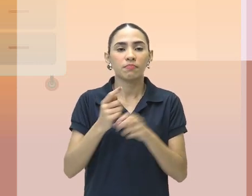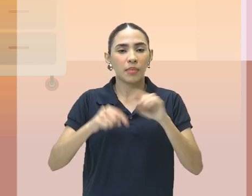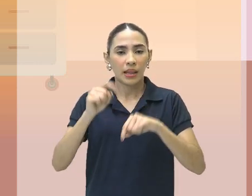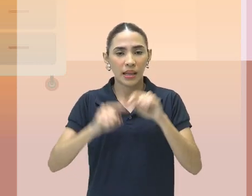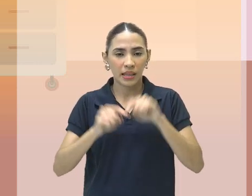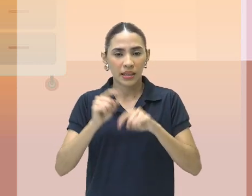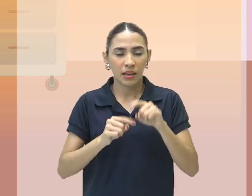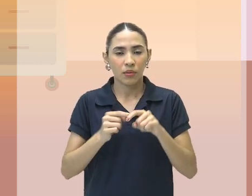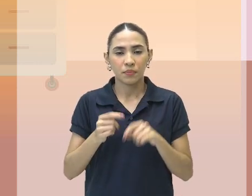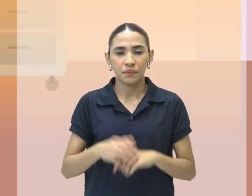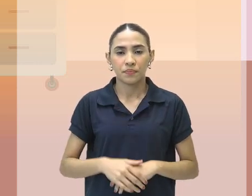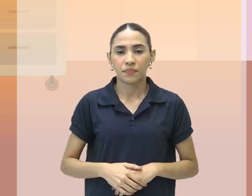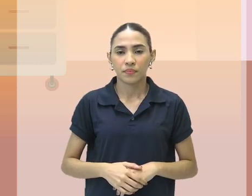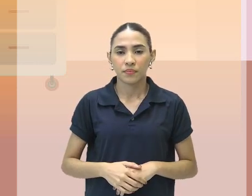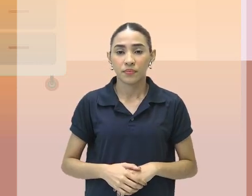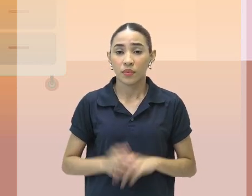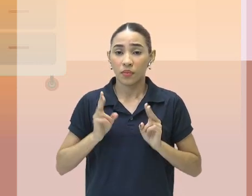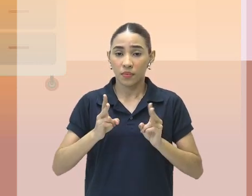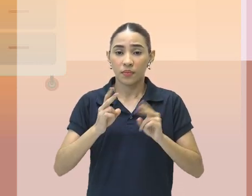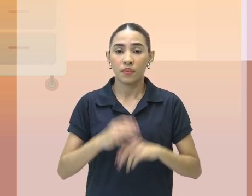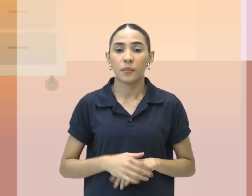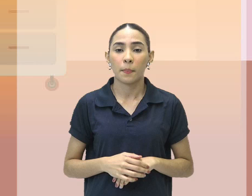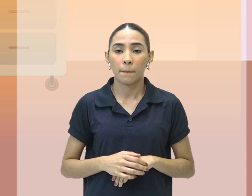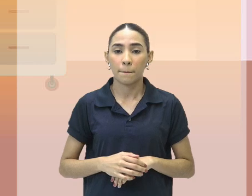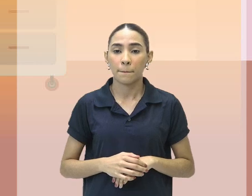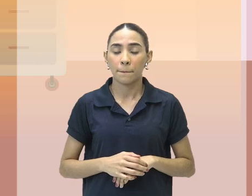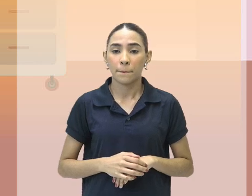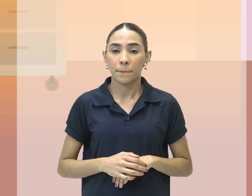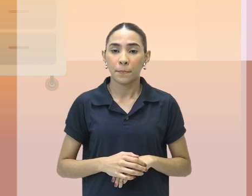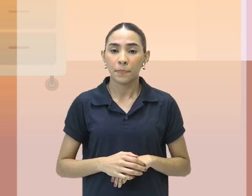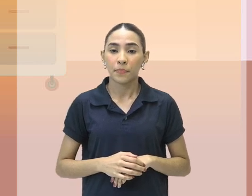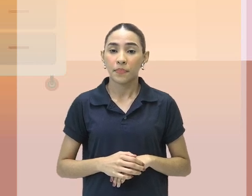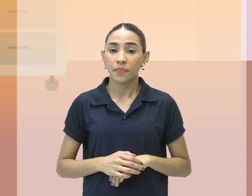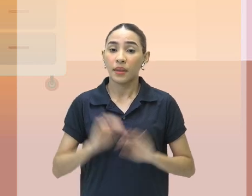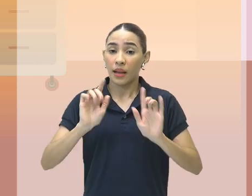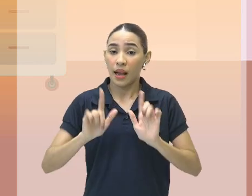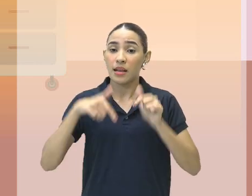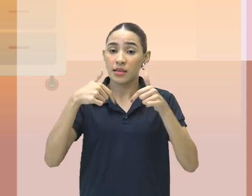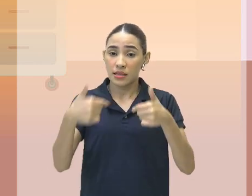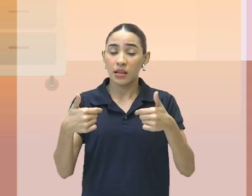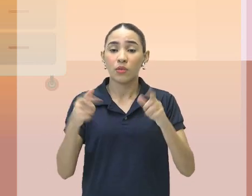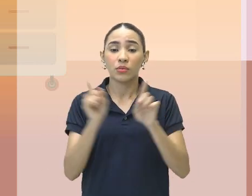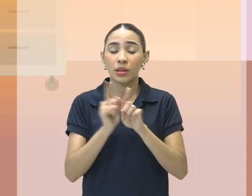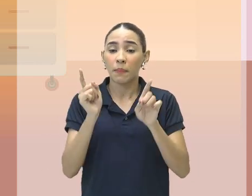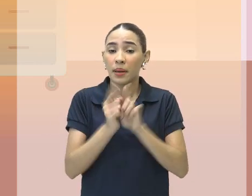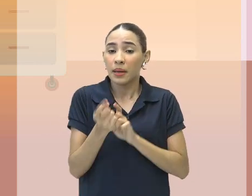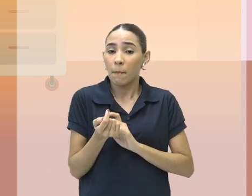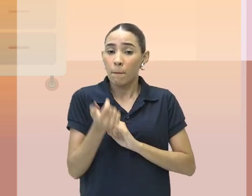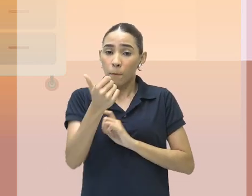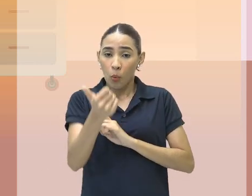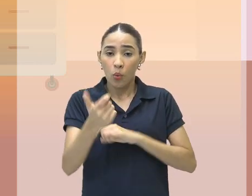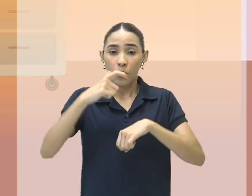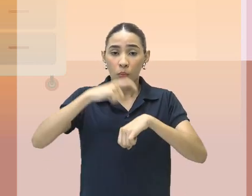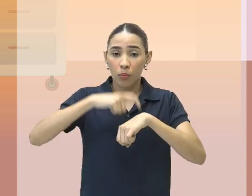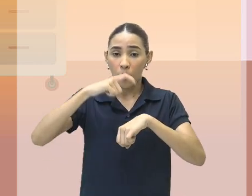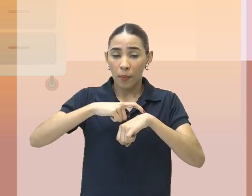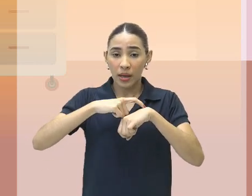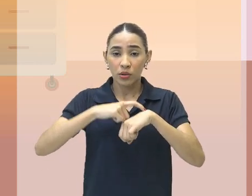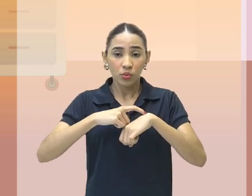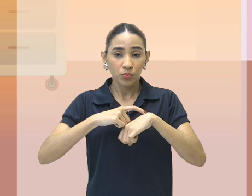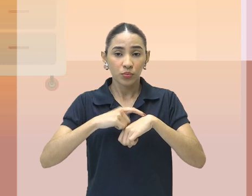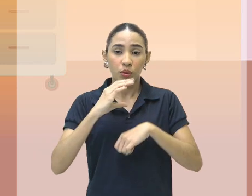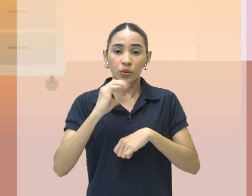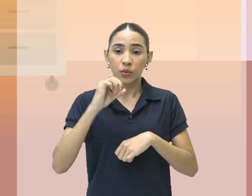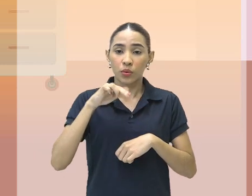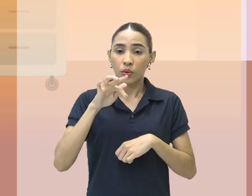né, para agradar o marido. Continuando, a ação é reduzida ao essencial,